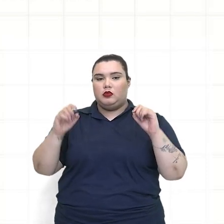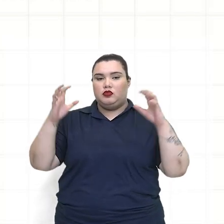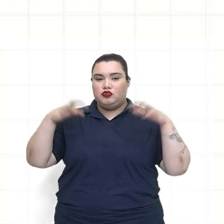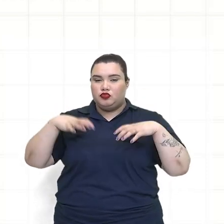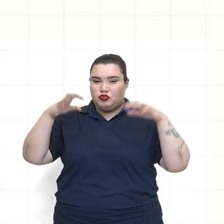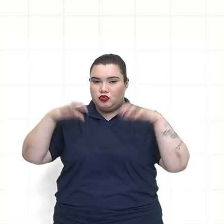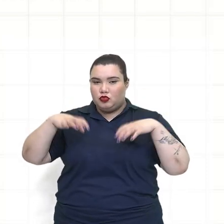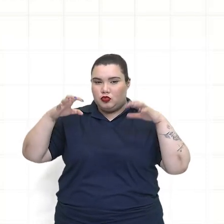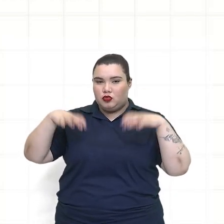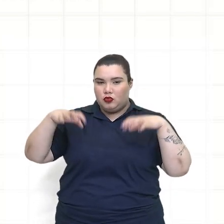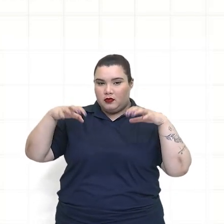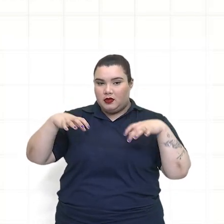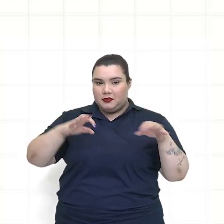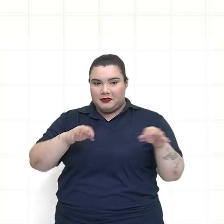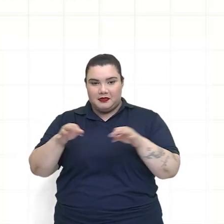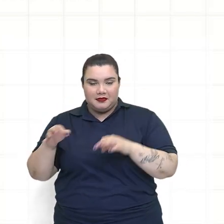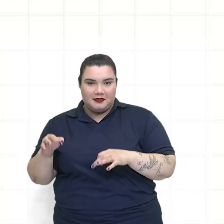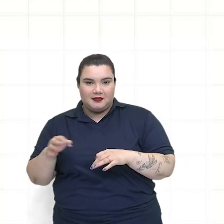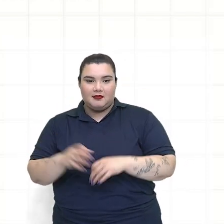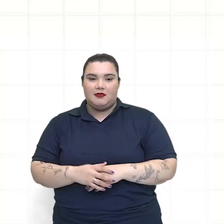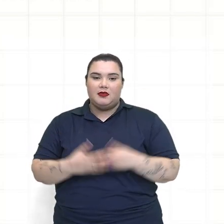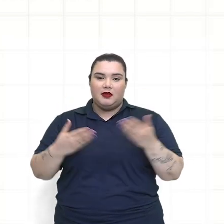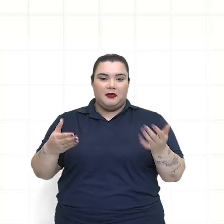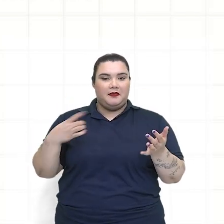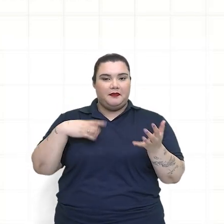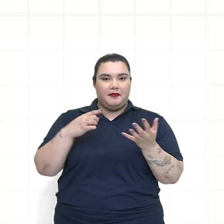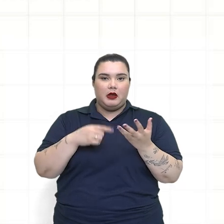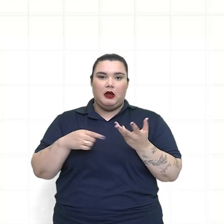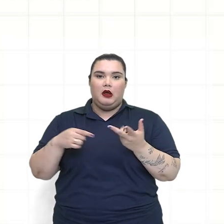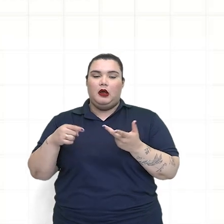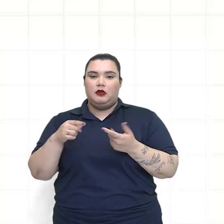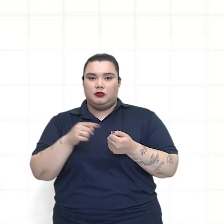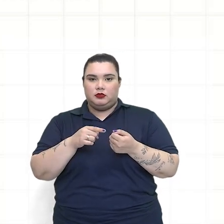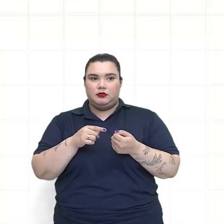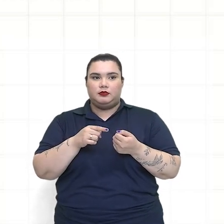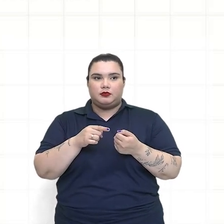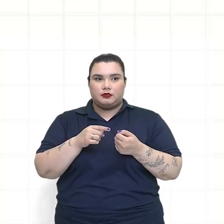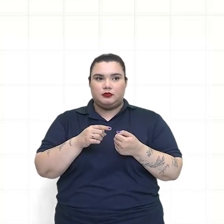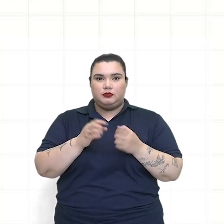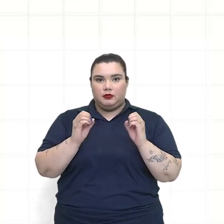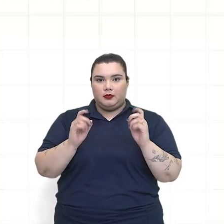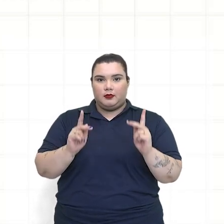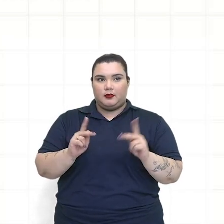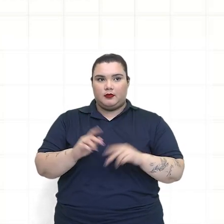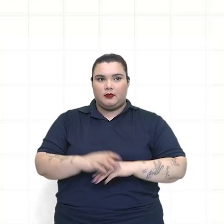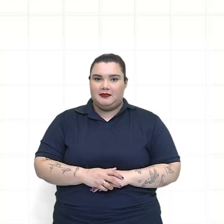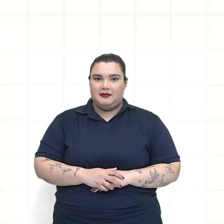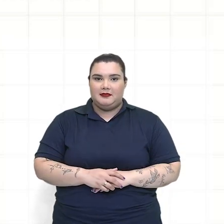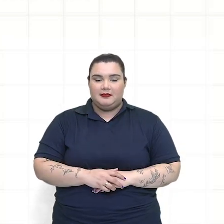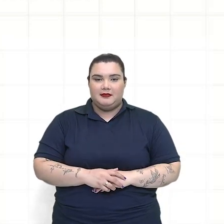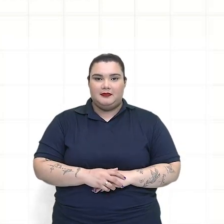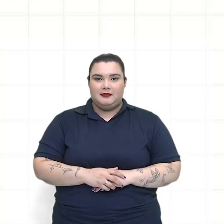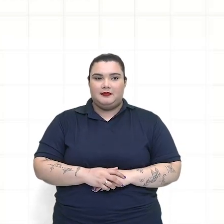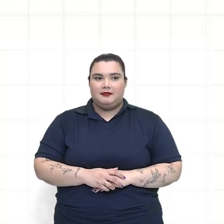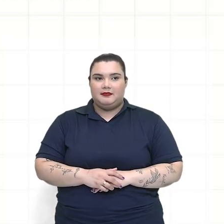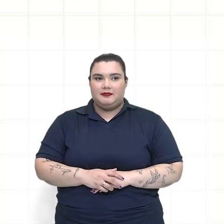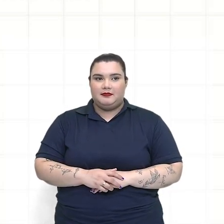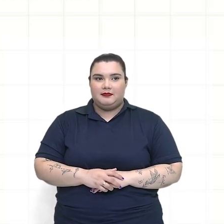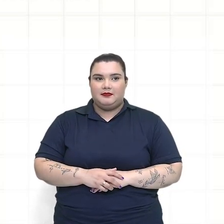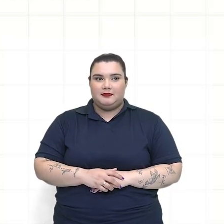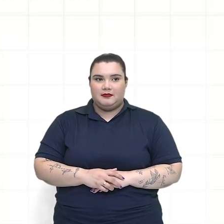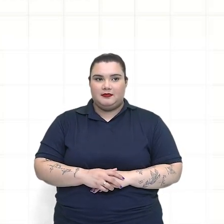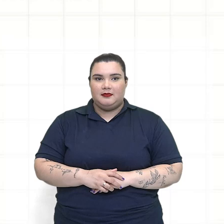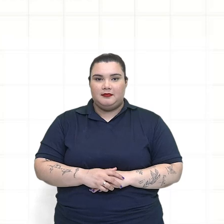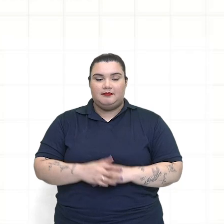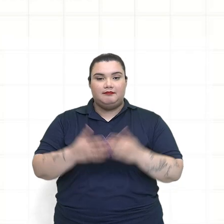mais chuvoso, certo? E assim por diante, tá ok? Assim